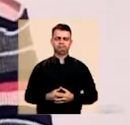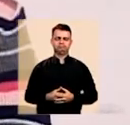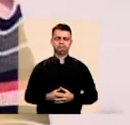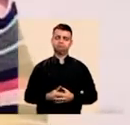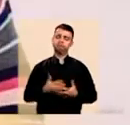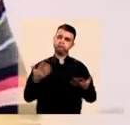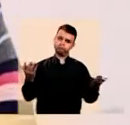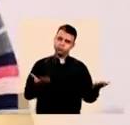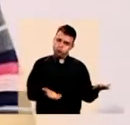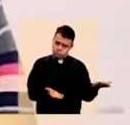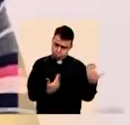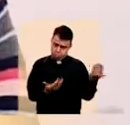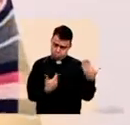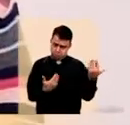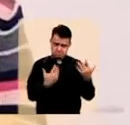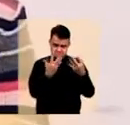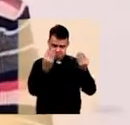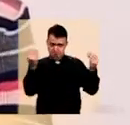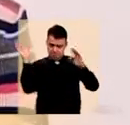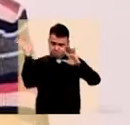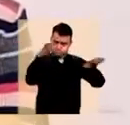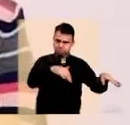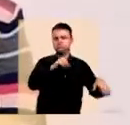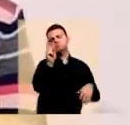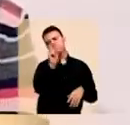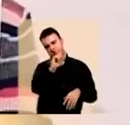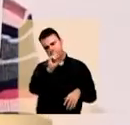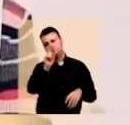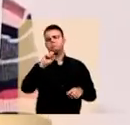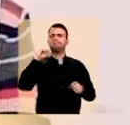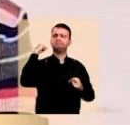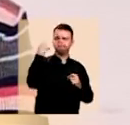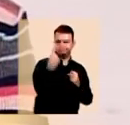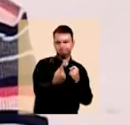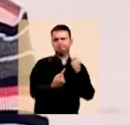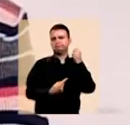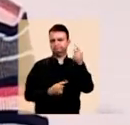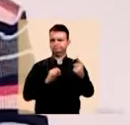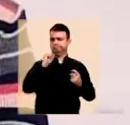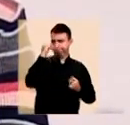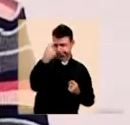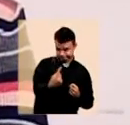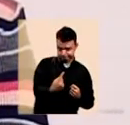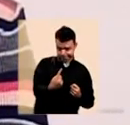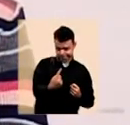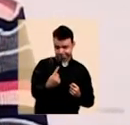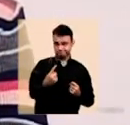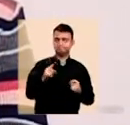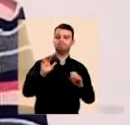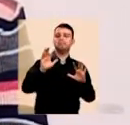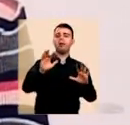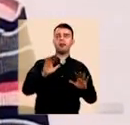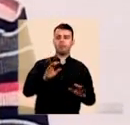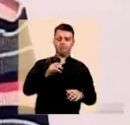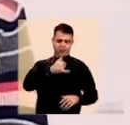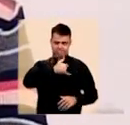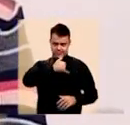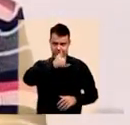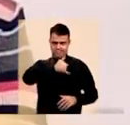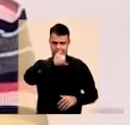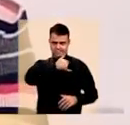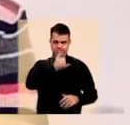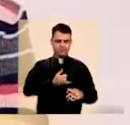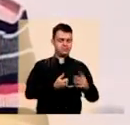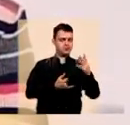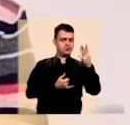Nós temos o público jovem, ele sumiu um pouco da biblioteca. Então, nós temos um público, assim, uma